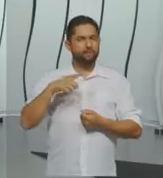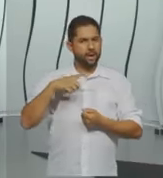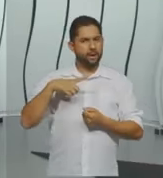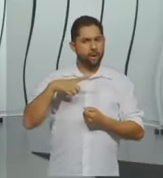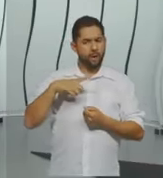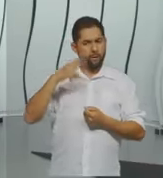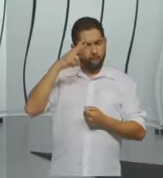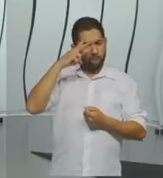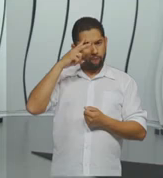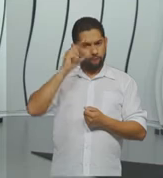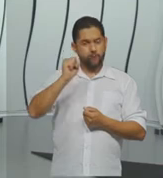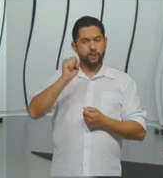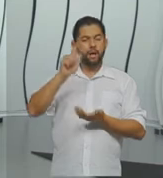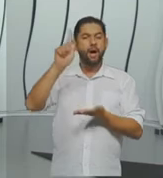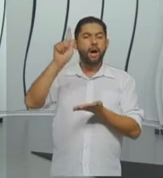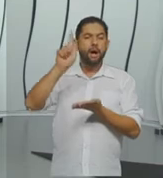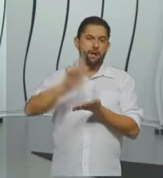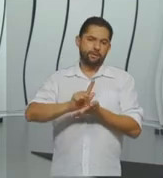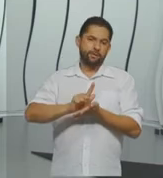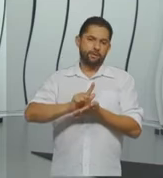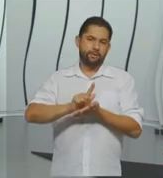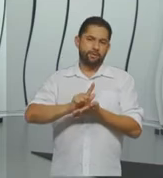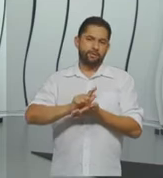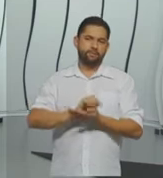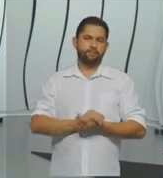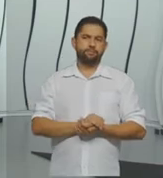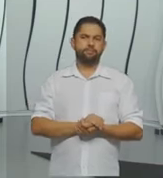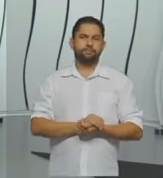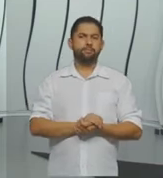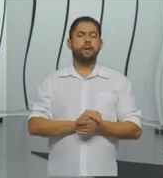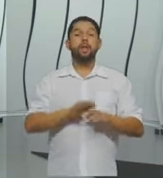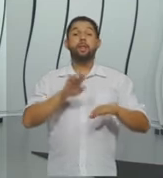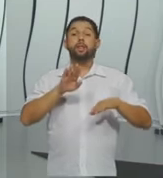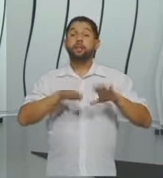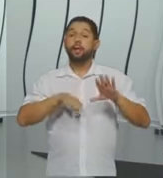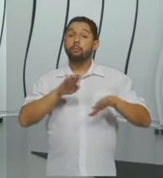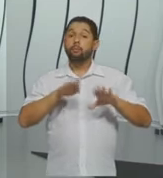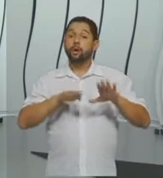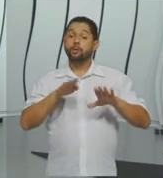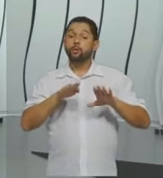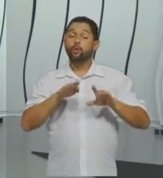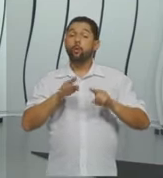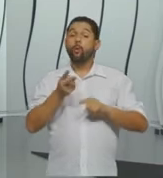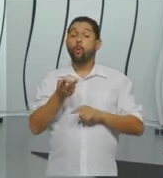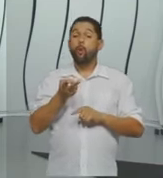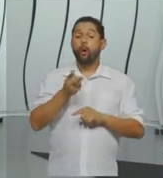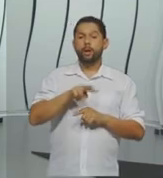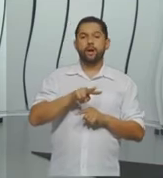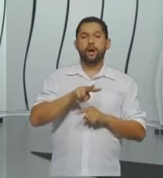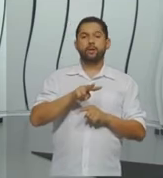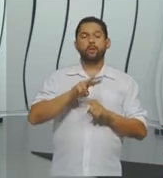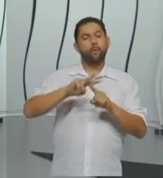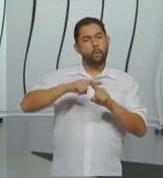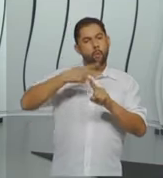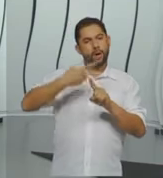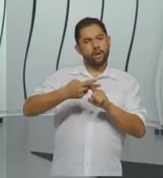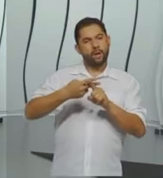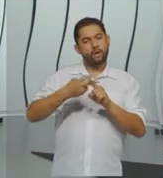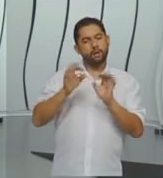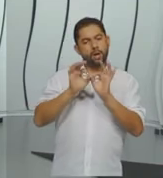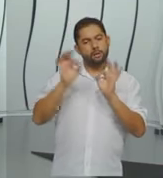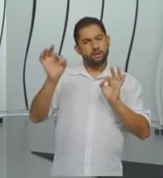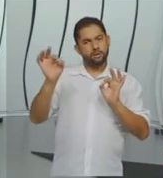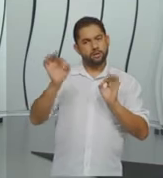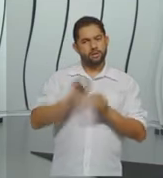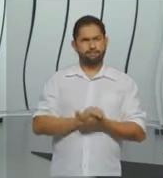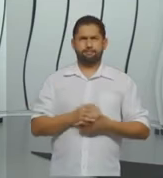eles. Essa força de atração, ela depende do inverso do quadrado da distância. Foi outra sacada genial do Newton,